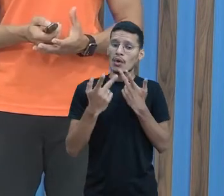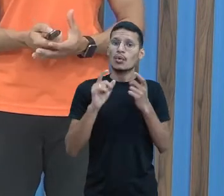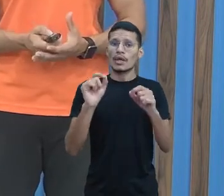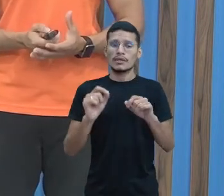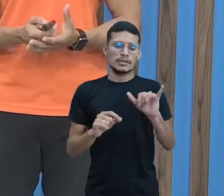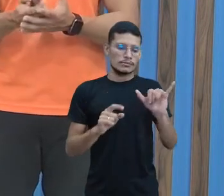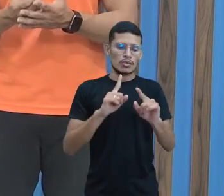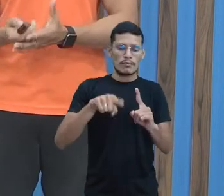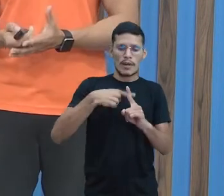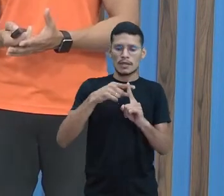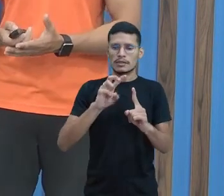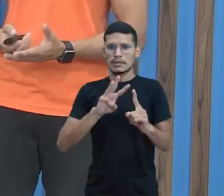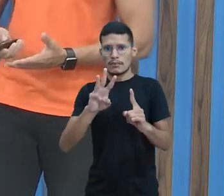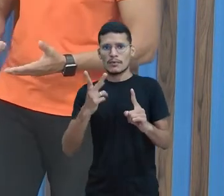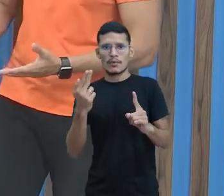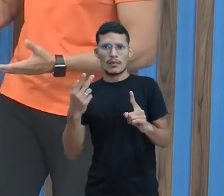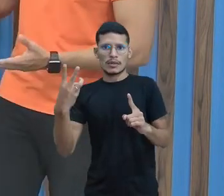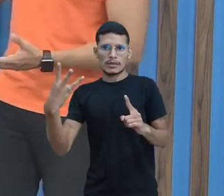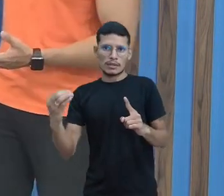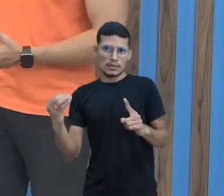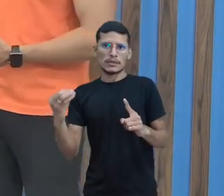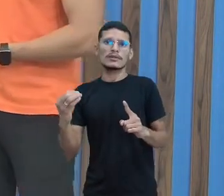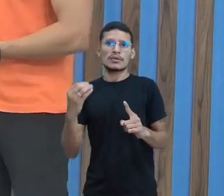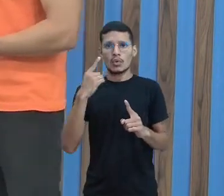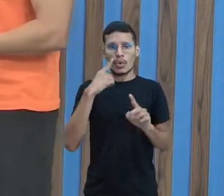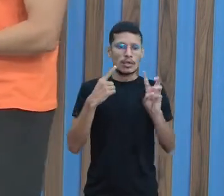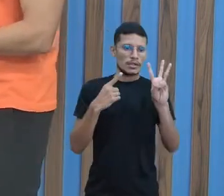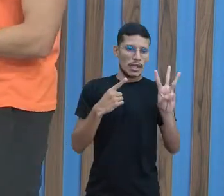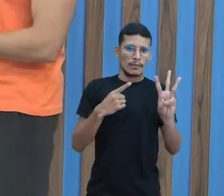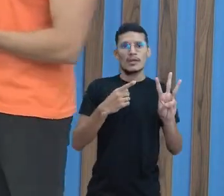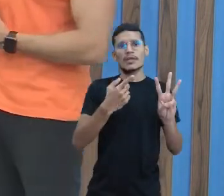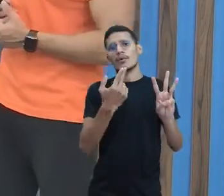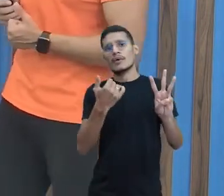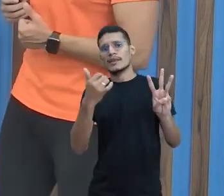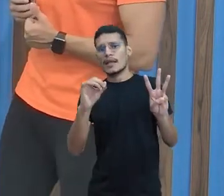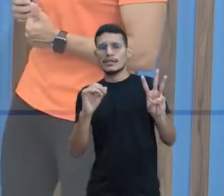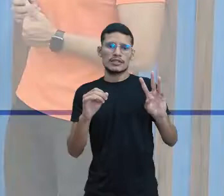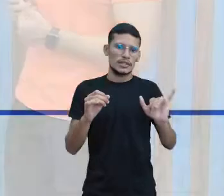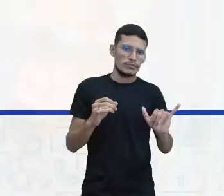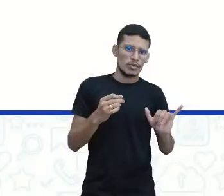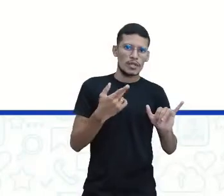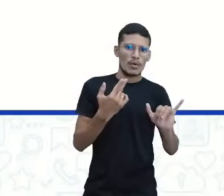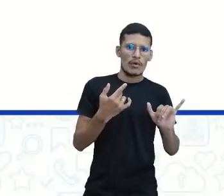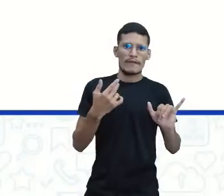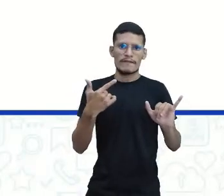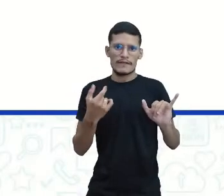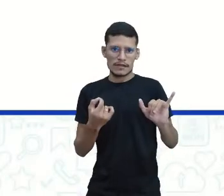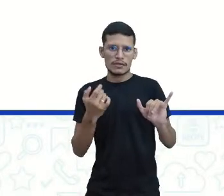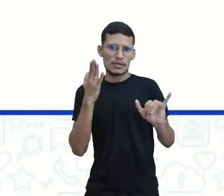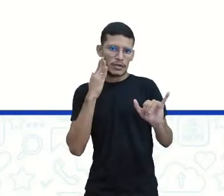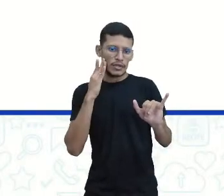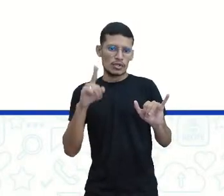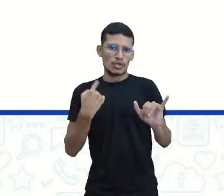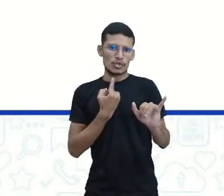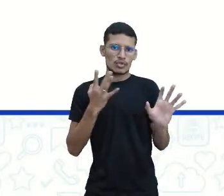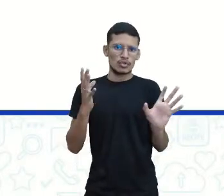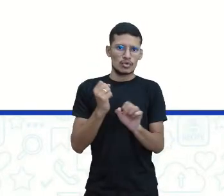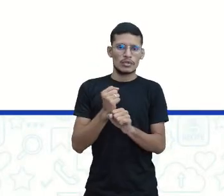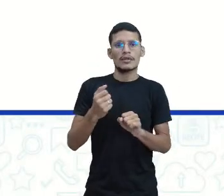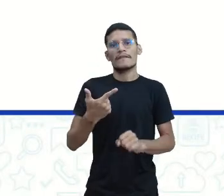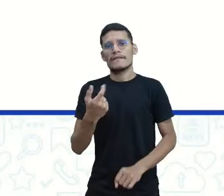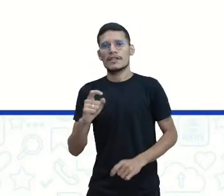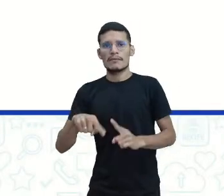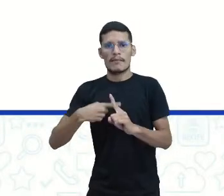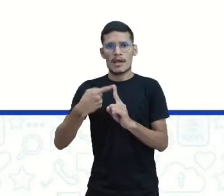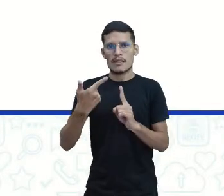mais W é igual a 30, então, ó, W é igual a 10 e Y é igual a 20, então, se eu somar esses dois valores,